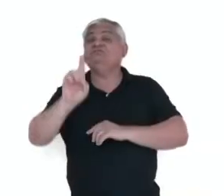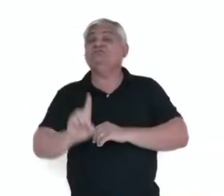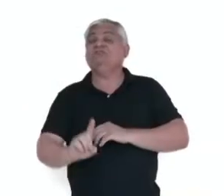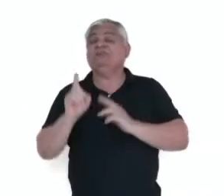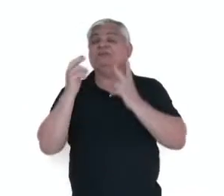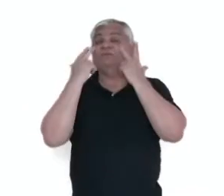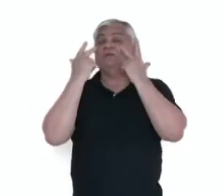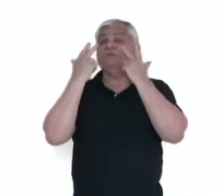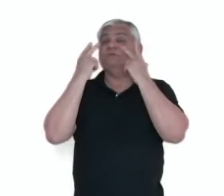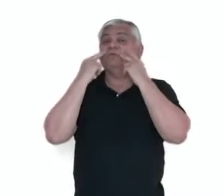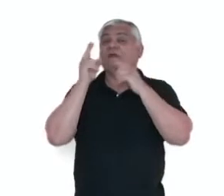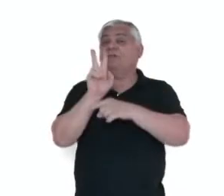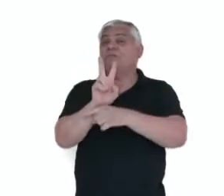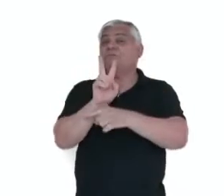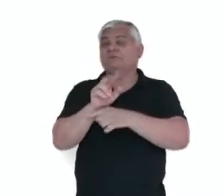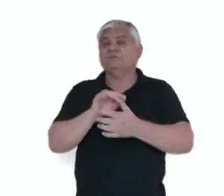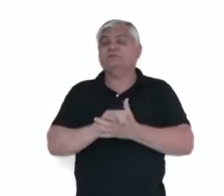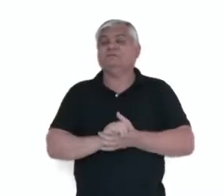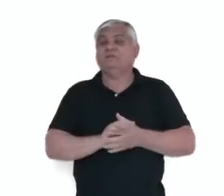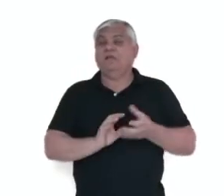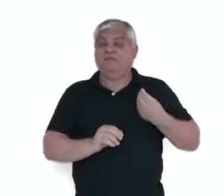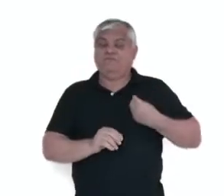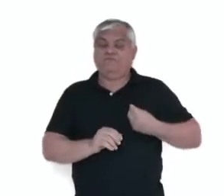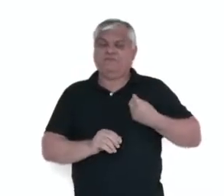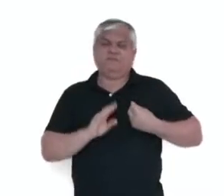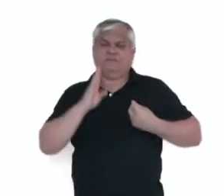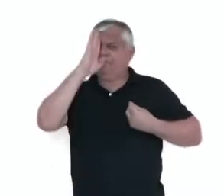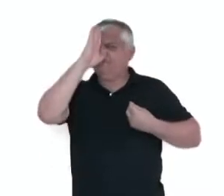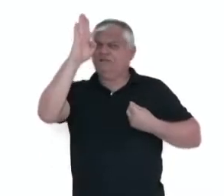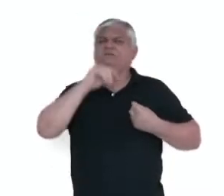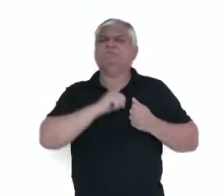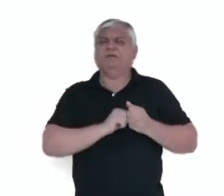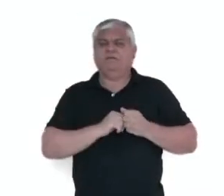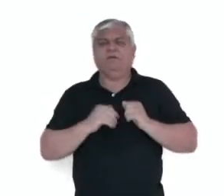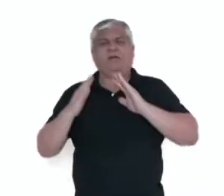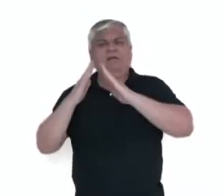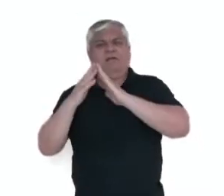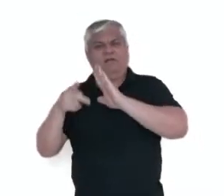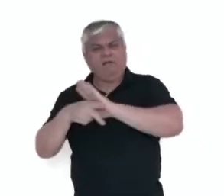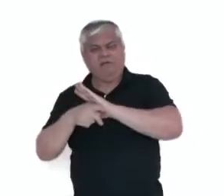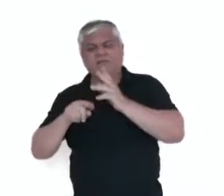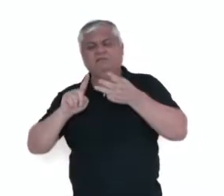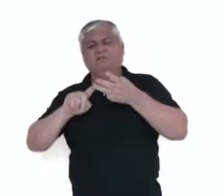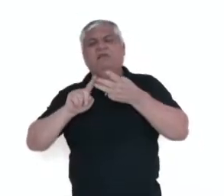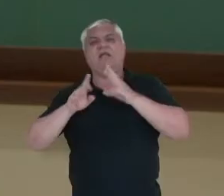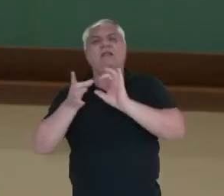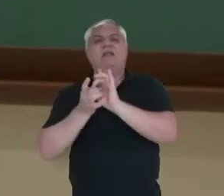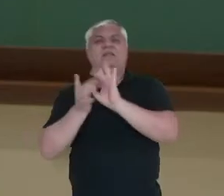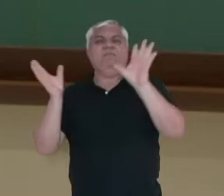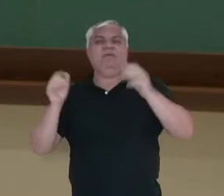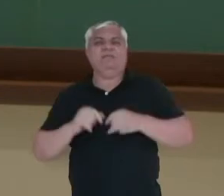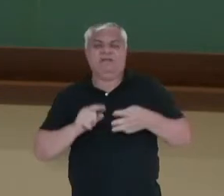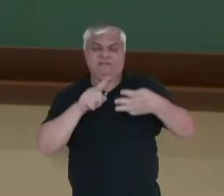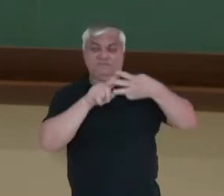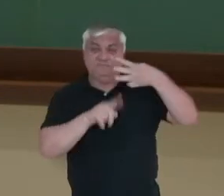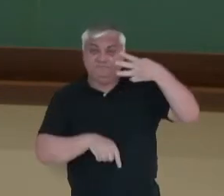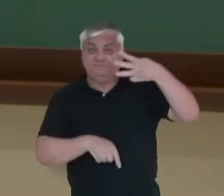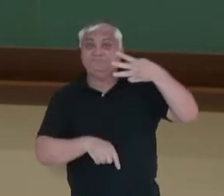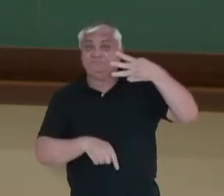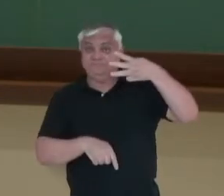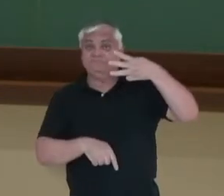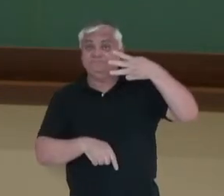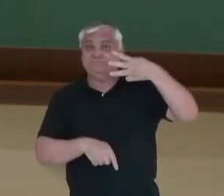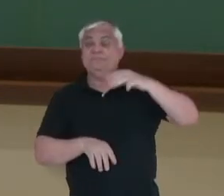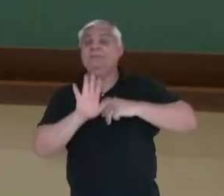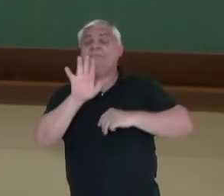devem ser protegidos? A vida, a propriedade e a liberdade. Então, há certo perigo quando a